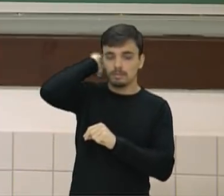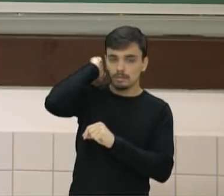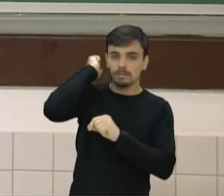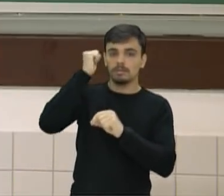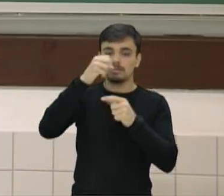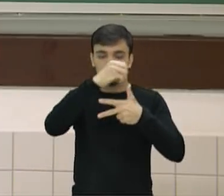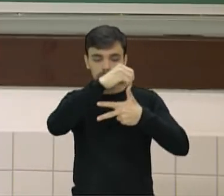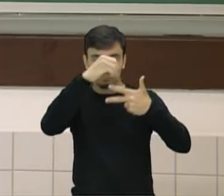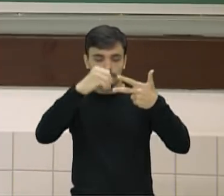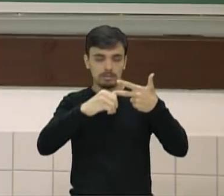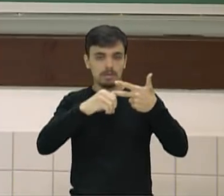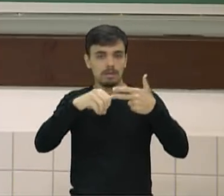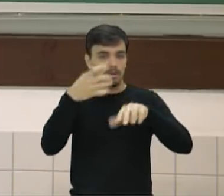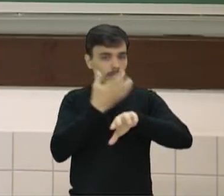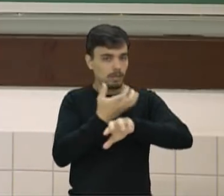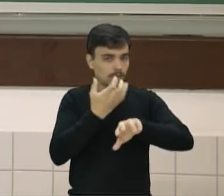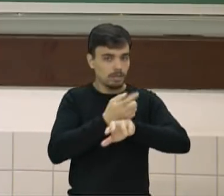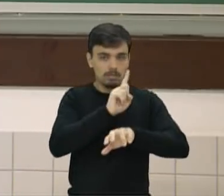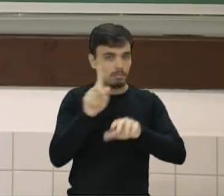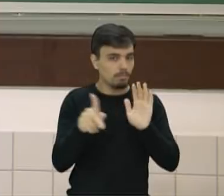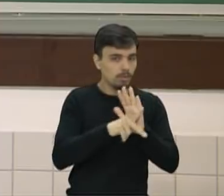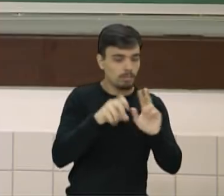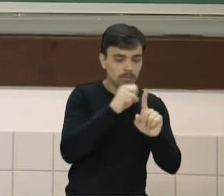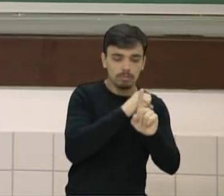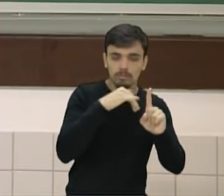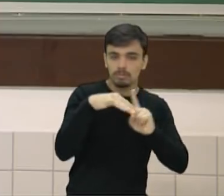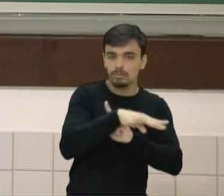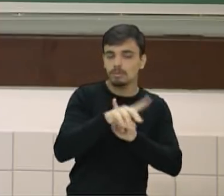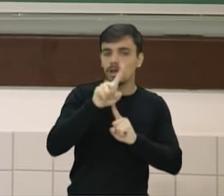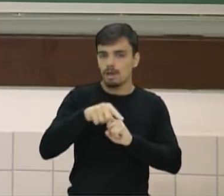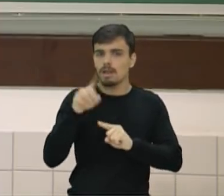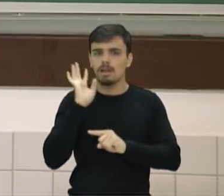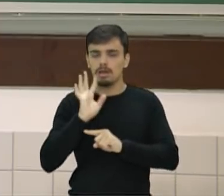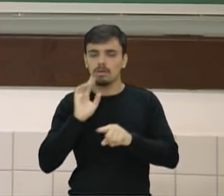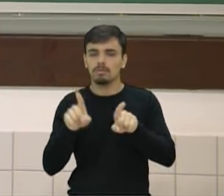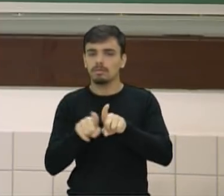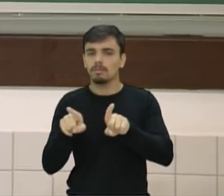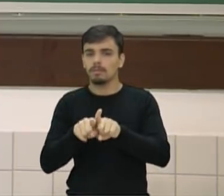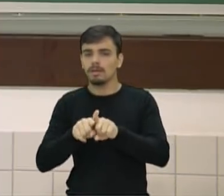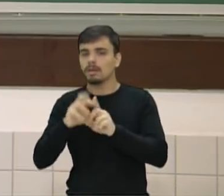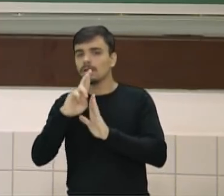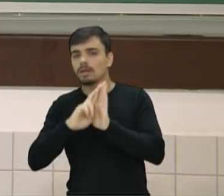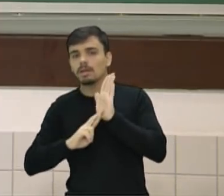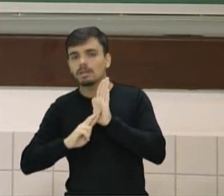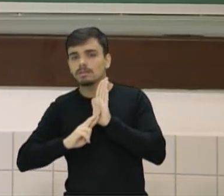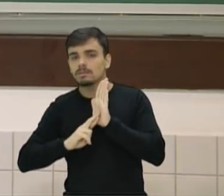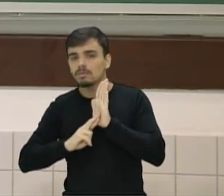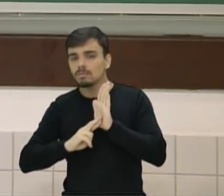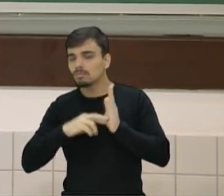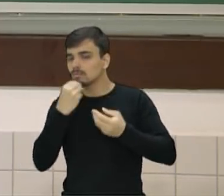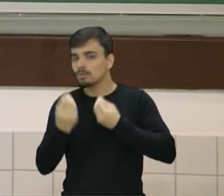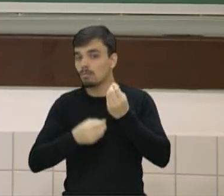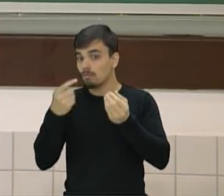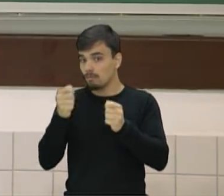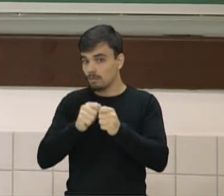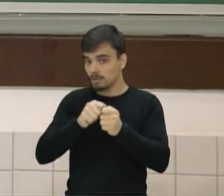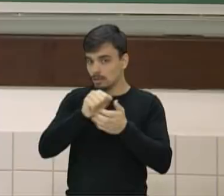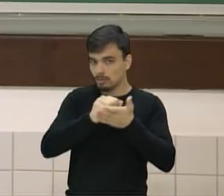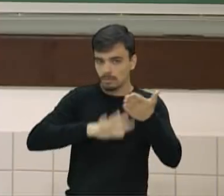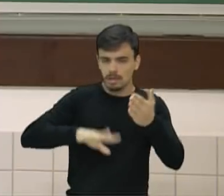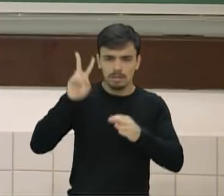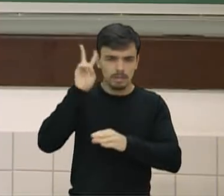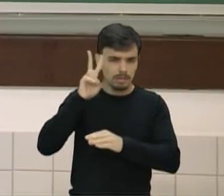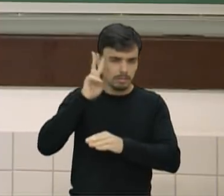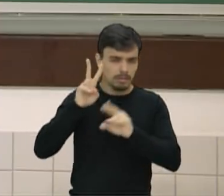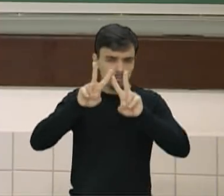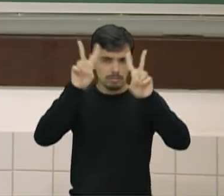em matérias que não só a sociologia em si, que já é sensacional, mas também na redação. Quer ver? Vamos fazer uma atividade lembrando o conteúdo